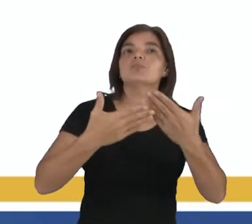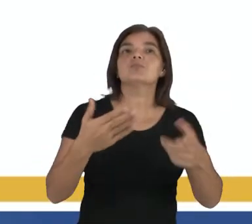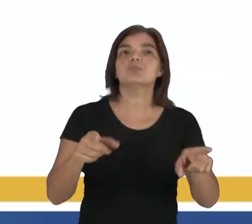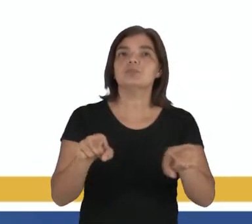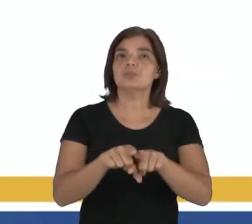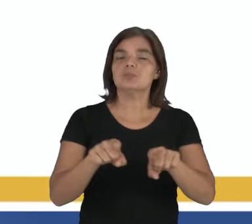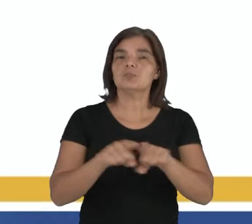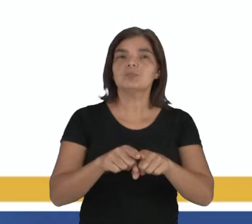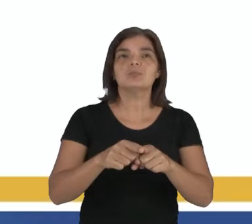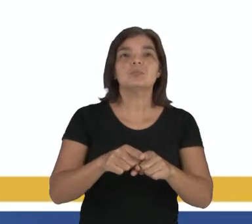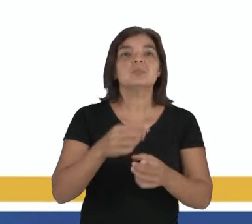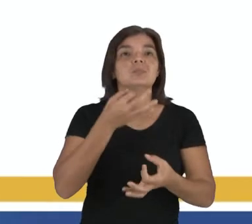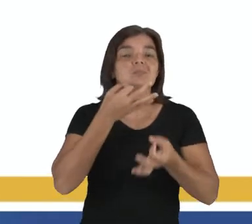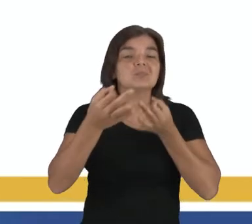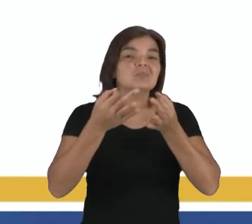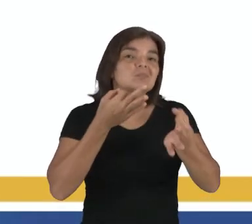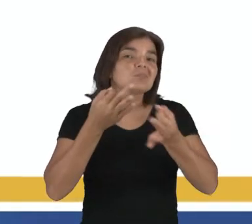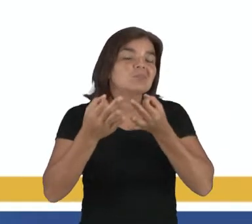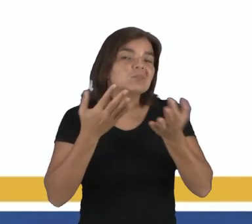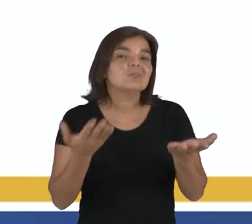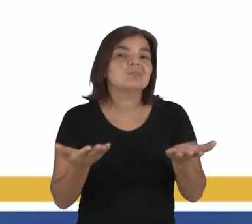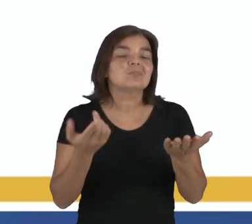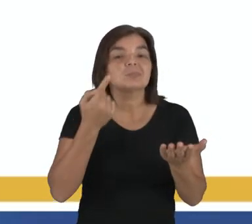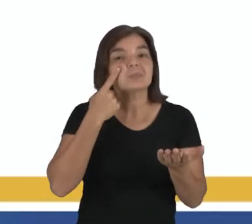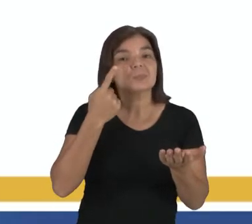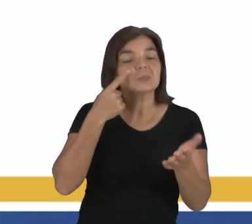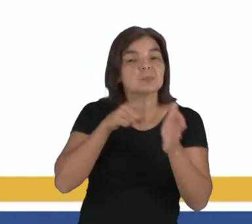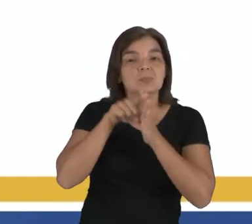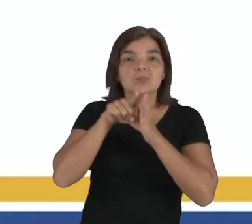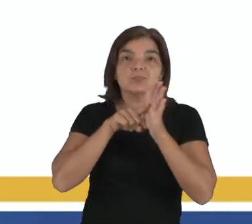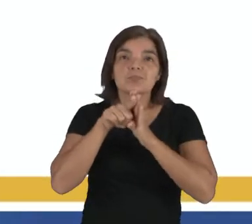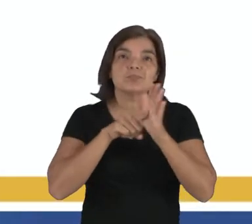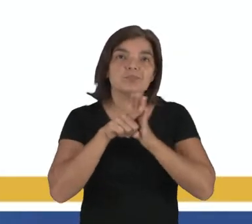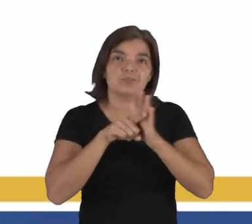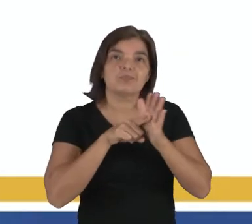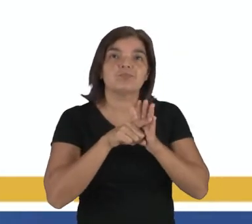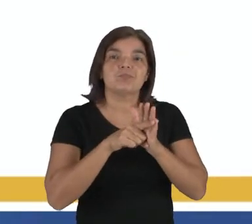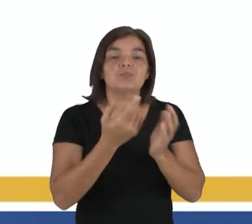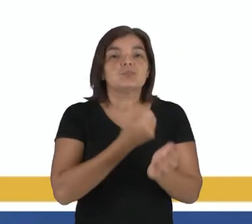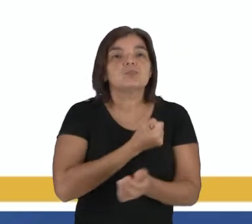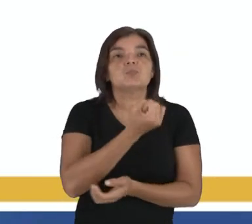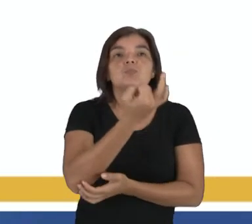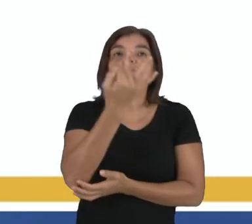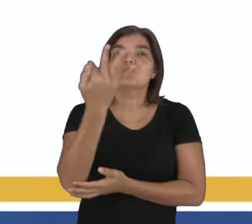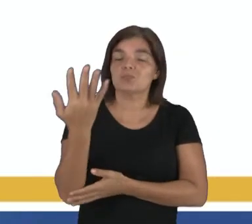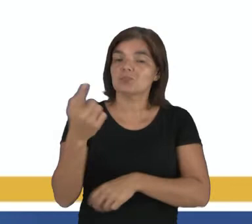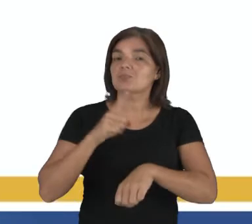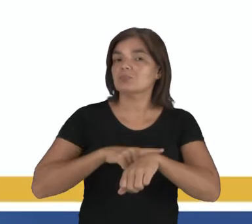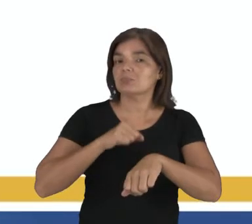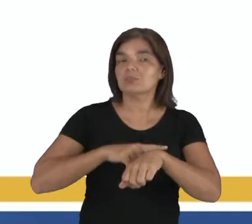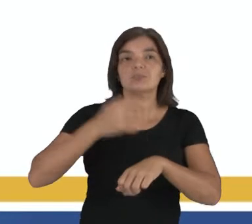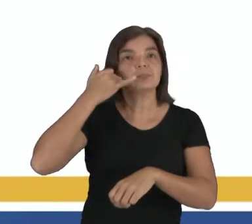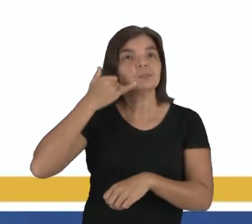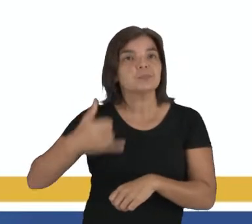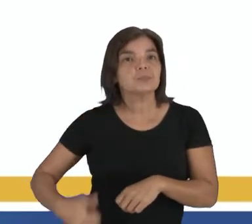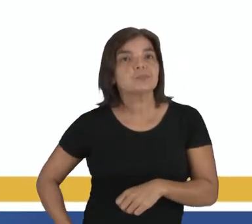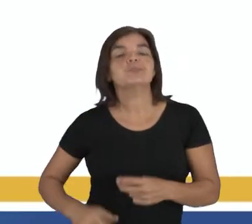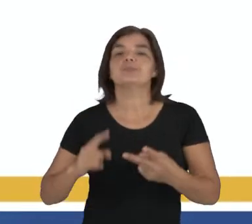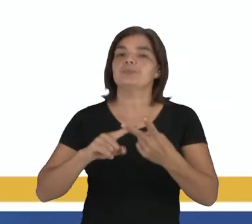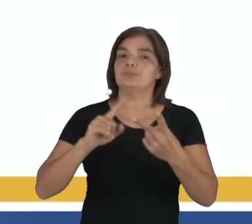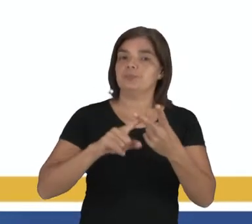desenvolvimento, ele vai argumentar, ele busca pesquisas que enumeram a quantidade de tempo gasto no